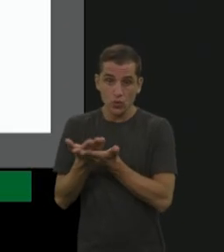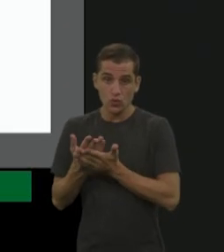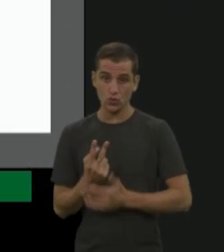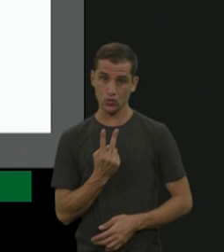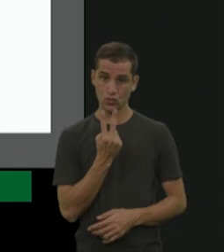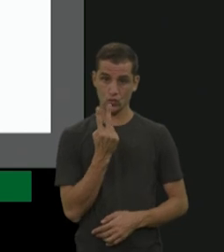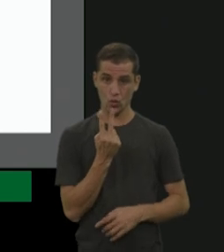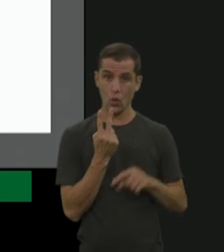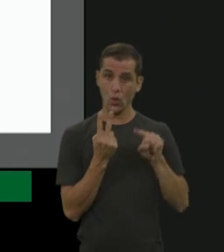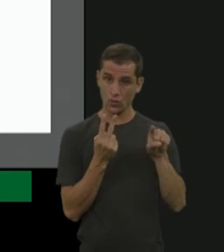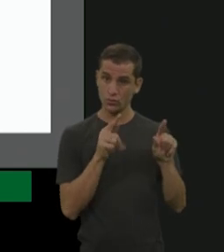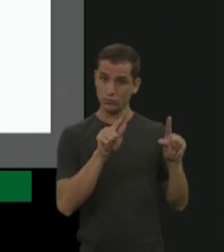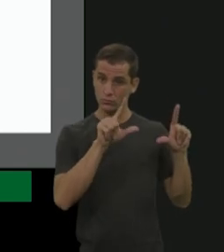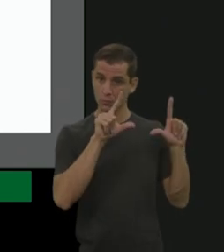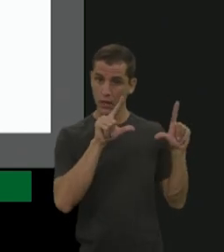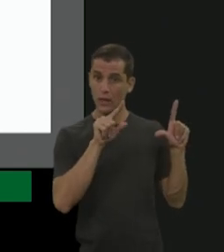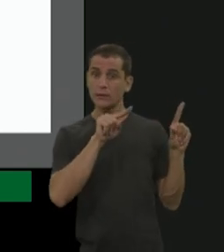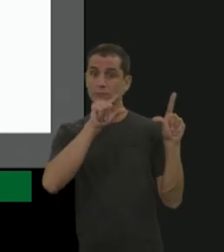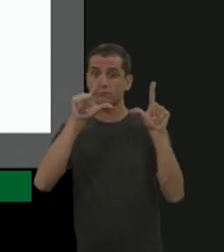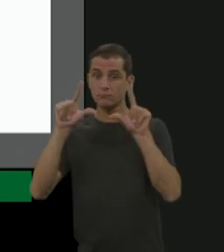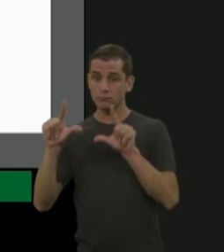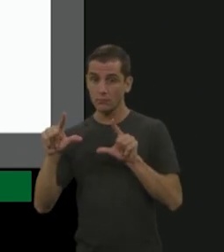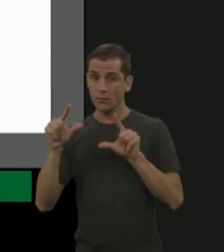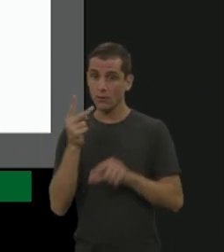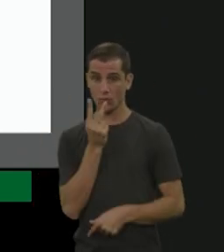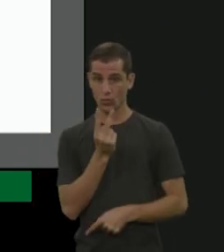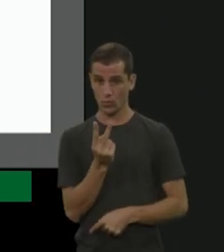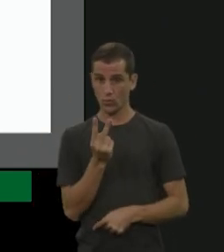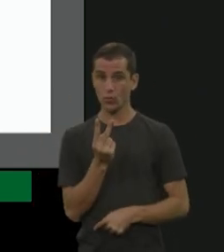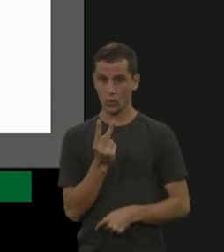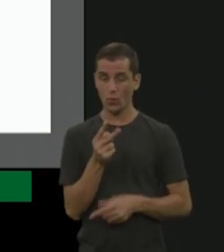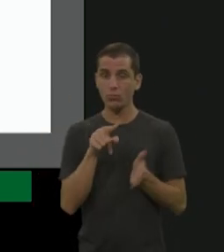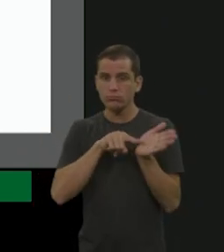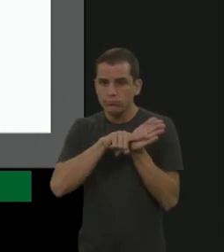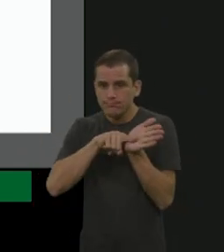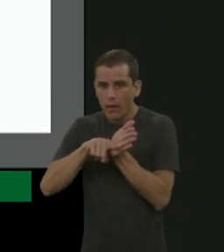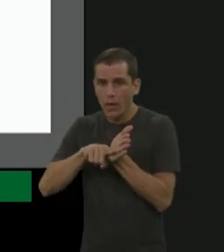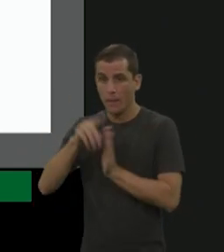outro, do mesmo trial multicêntrico, o Brasil participou,